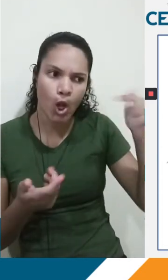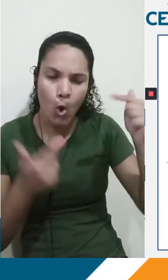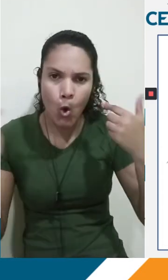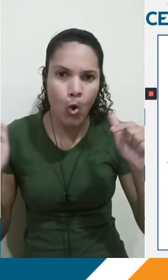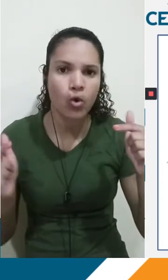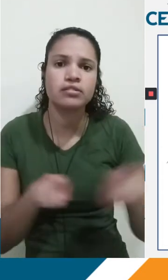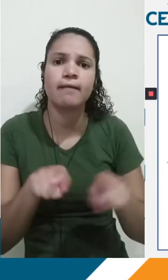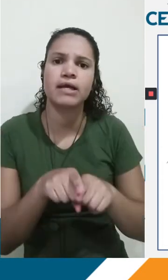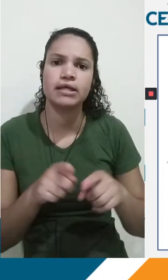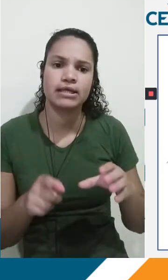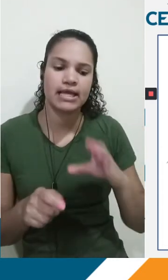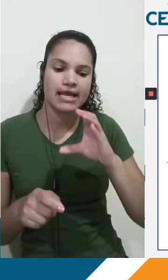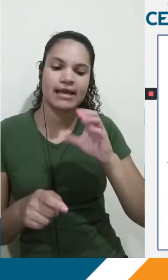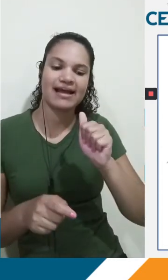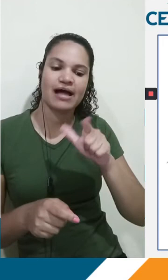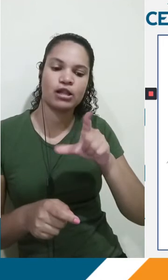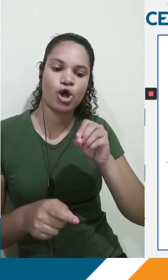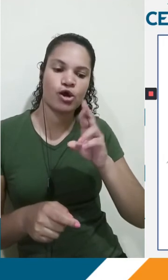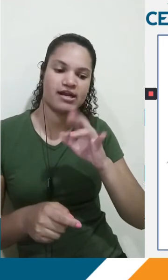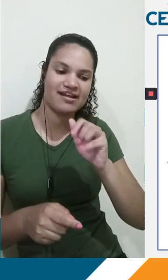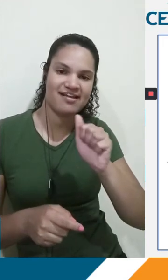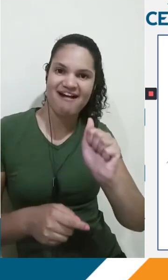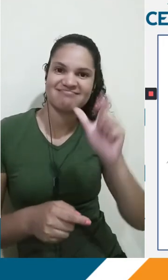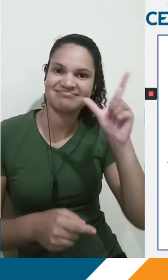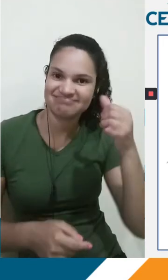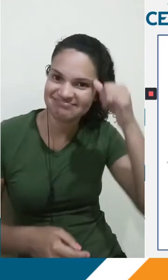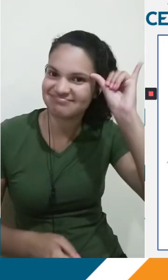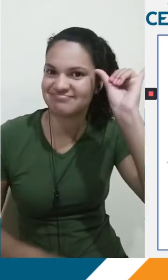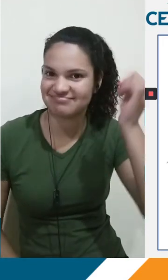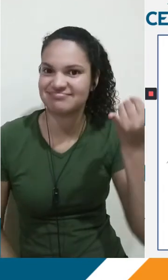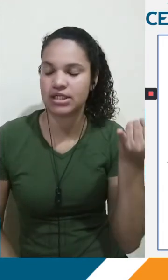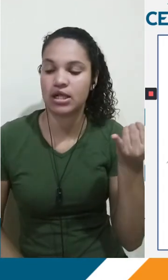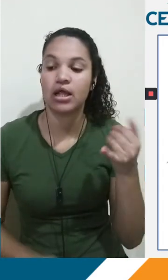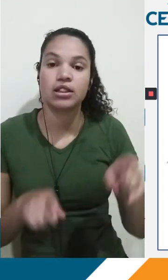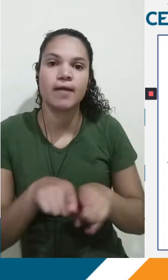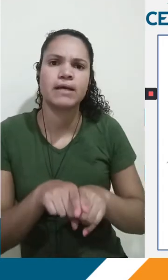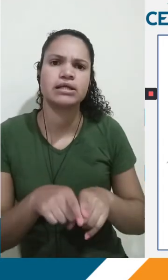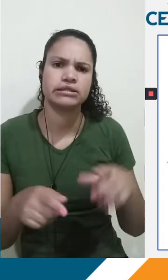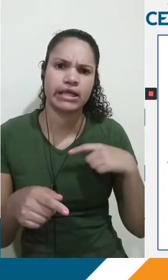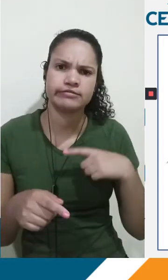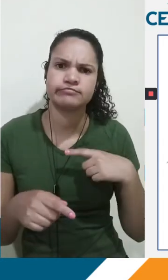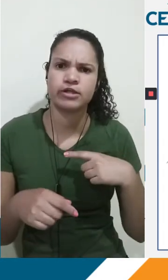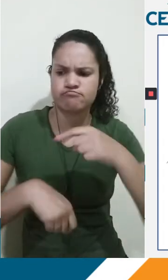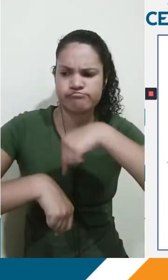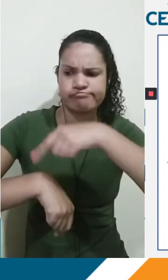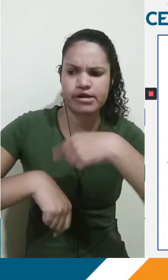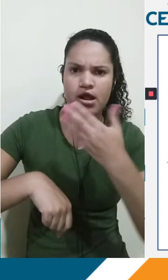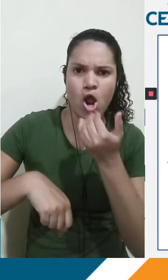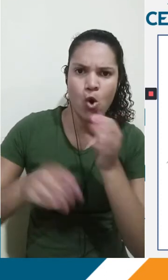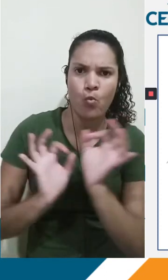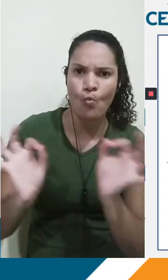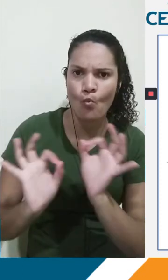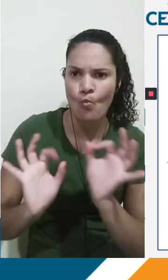consumo calórico também. E associa isso, por exemplo, a jejum. Você tem uma série de dietas e de procedimentos de